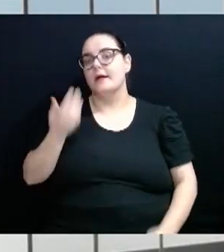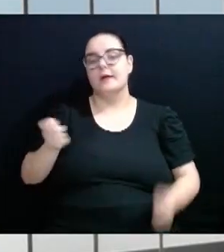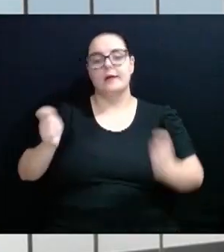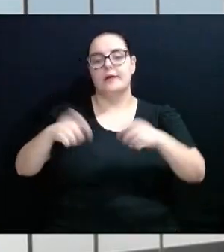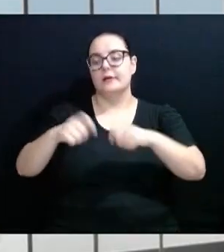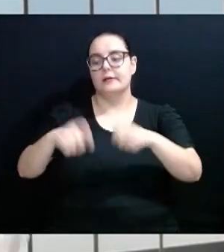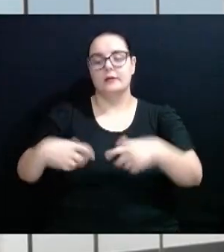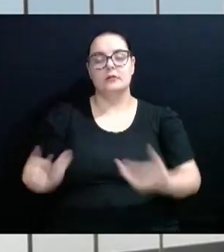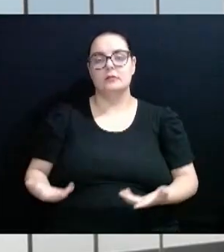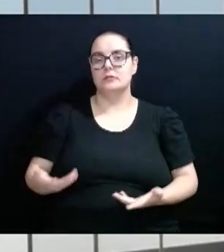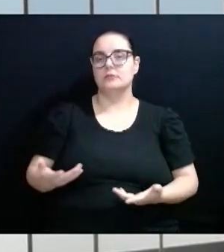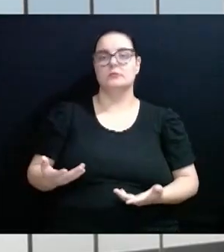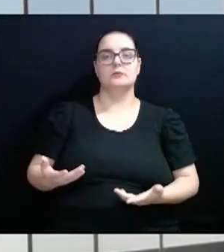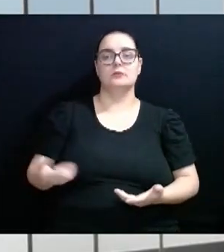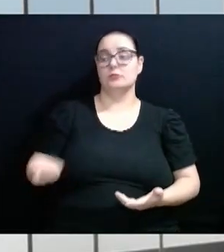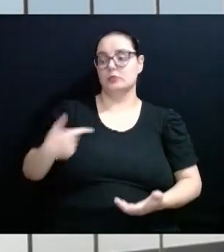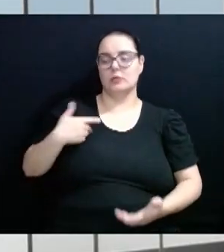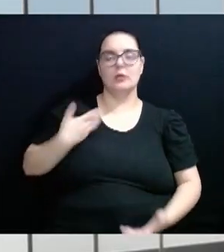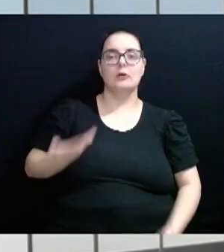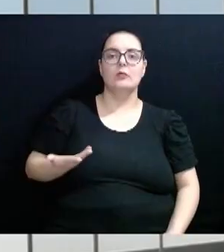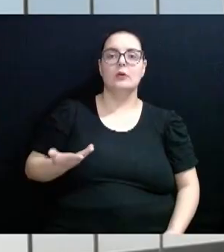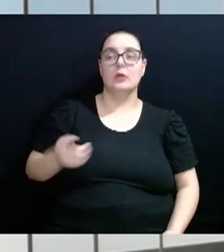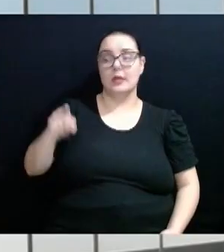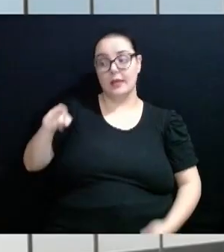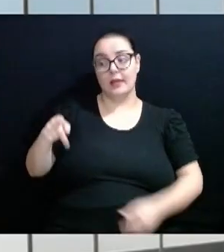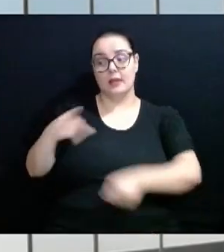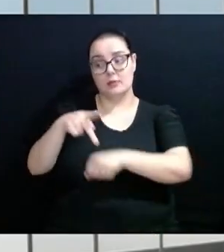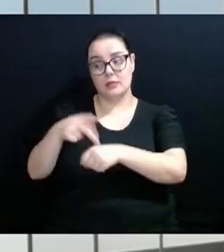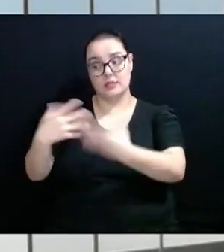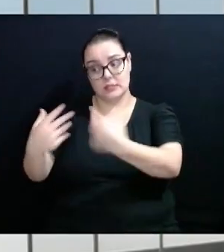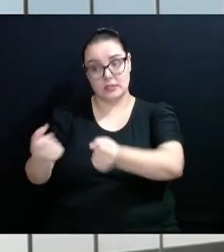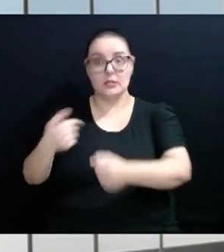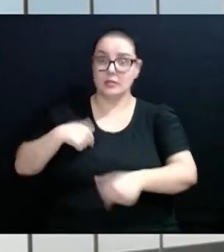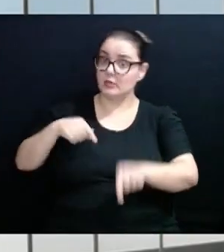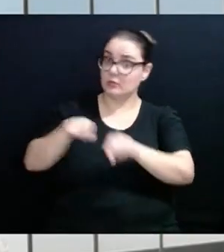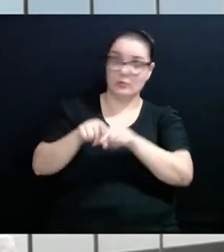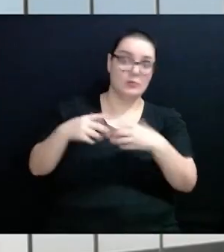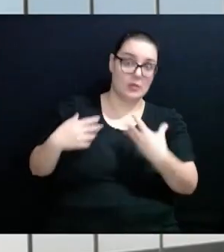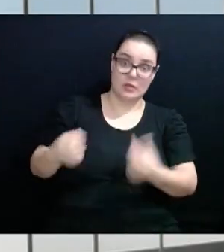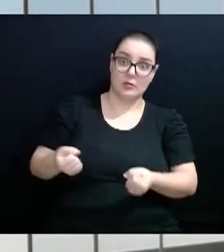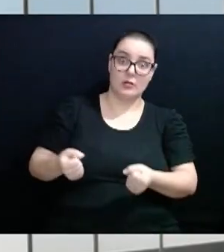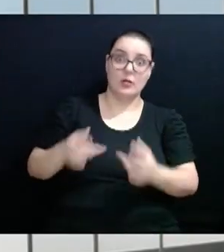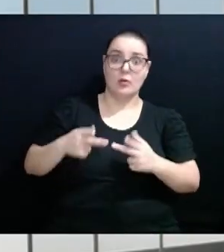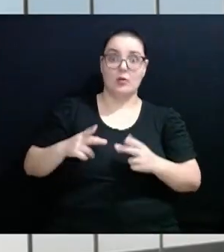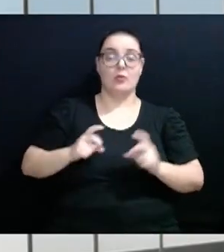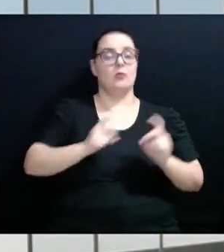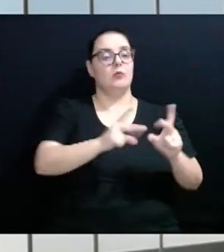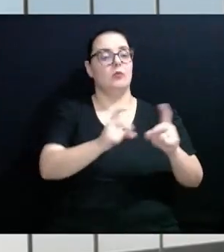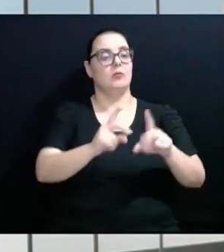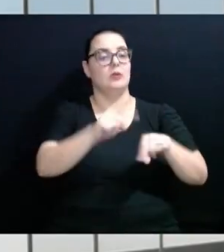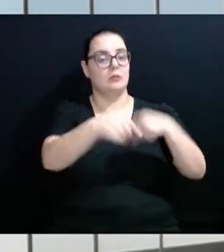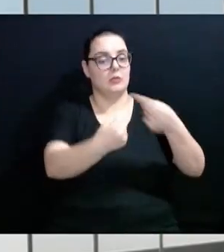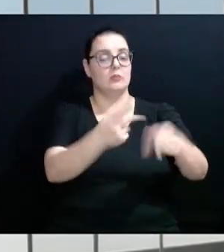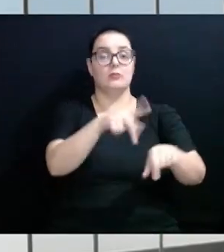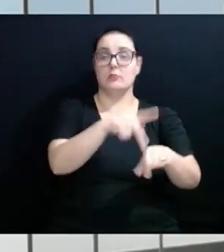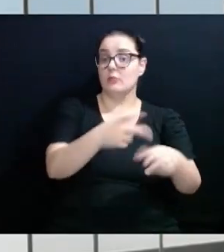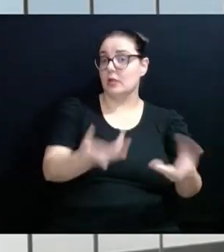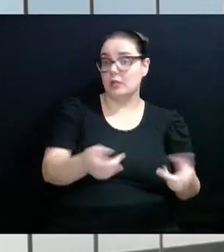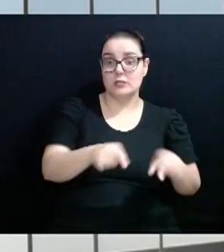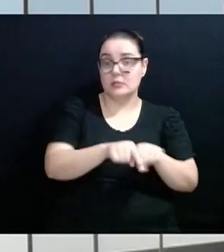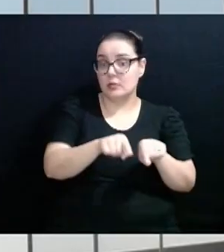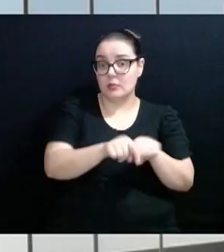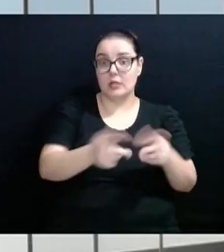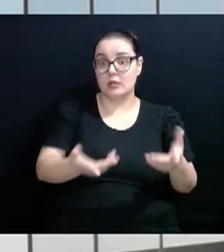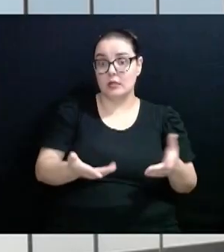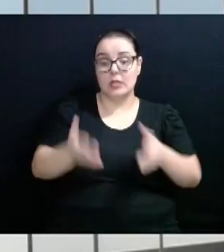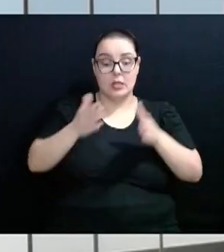outro país ganha e eu também ganho. E da mesma maneira, quando eu posso exportar coisas que, né, eu produzo com